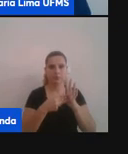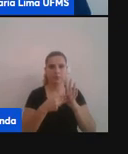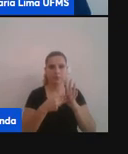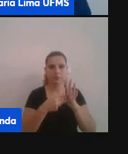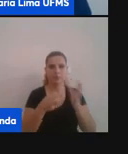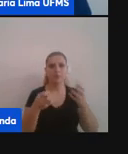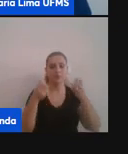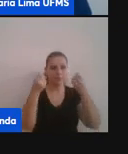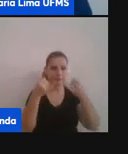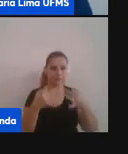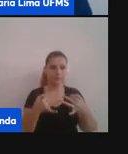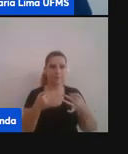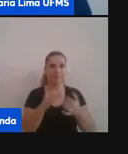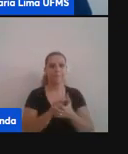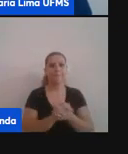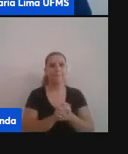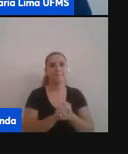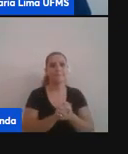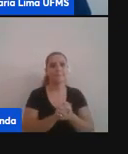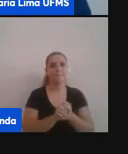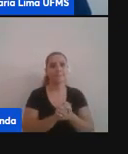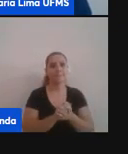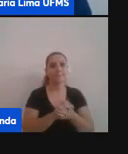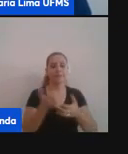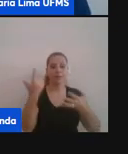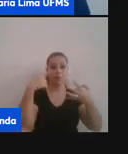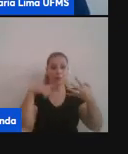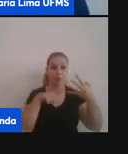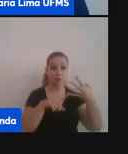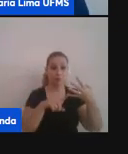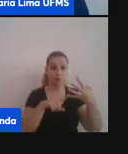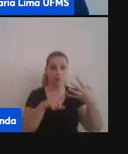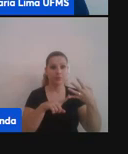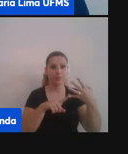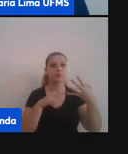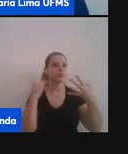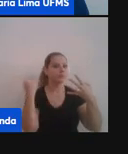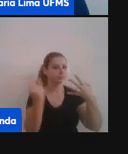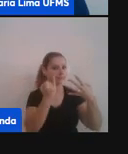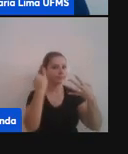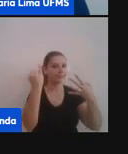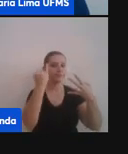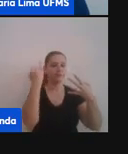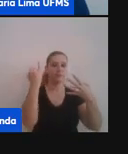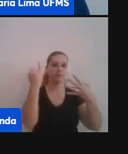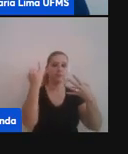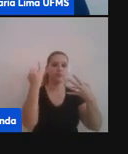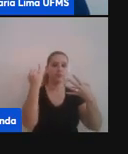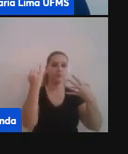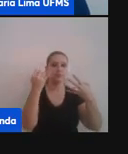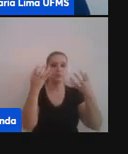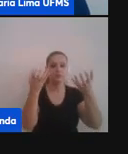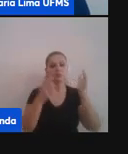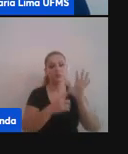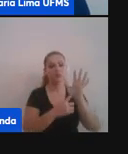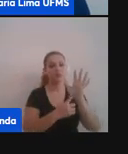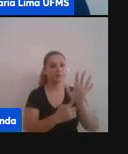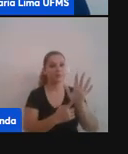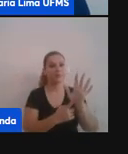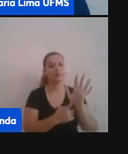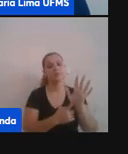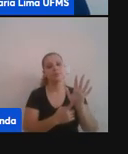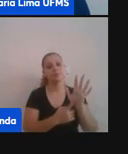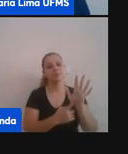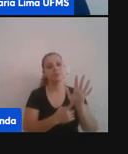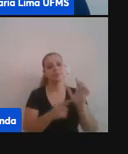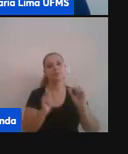vocês. E aí, um outro elemento que é muito importante que eu quero colocar para vocês é que